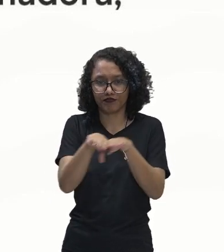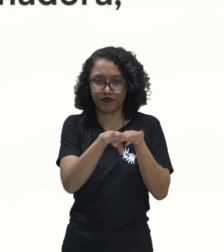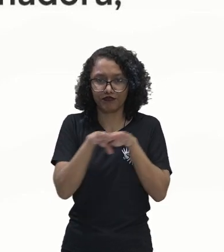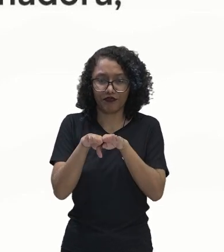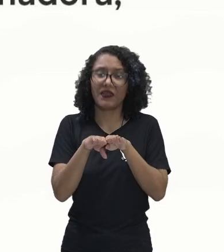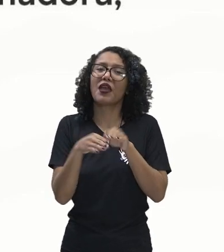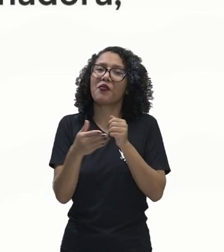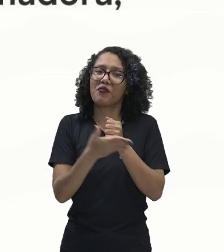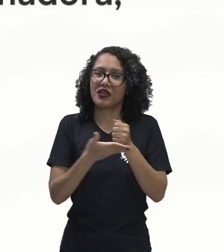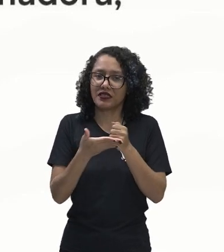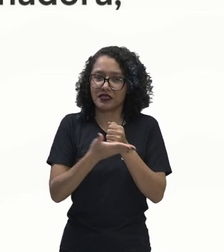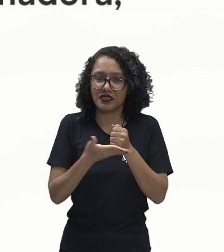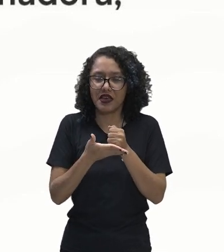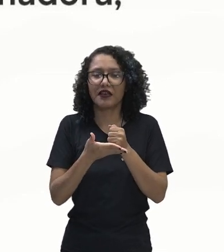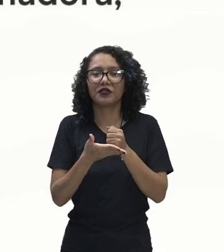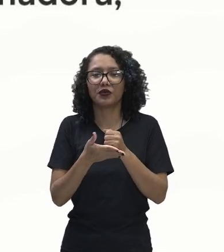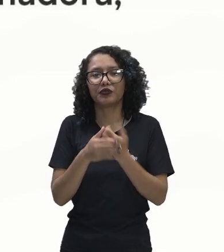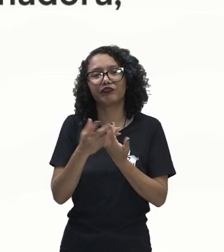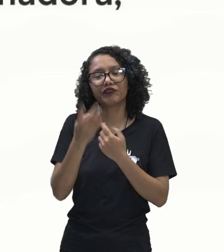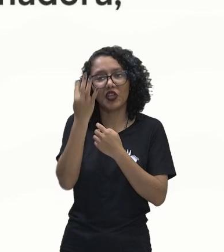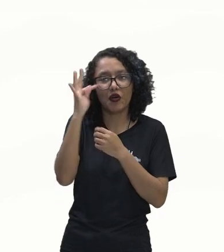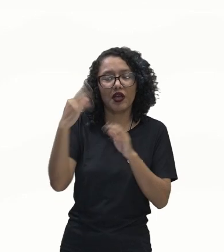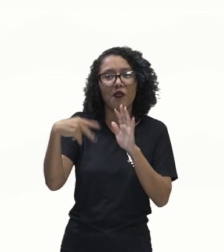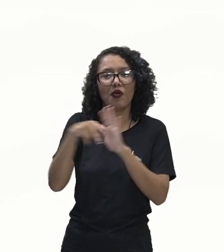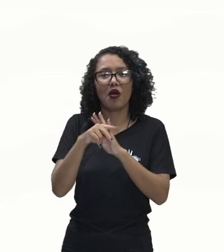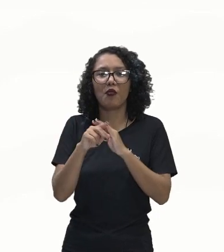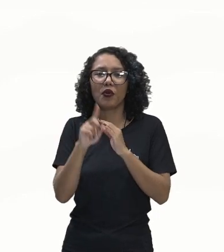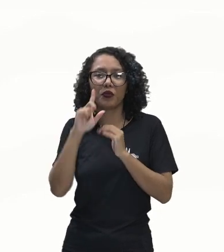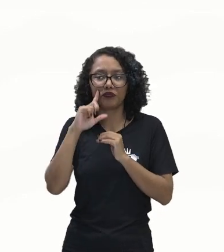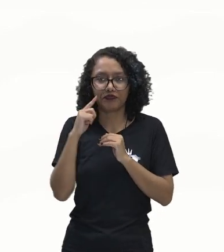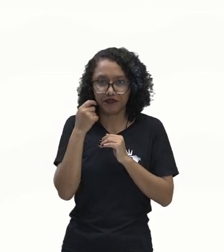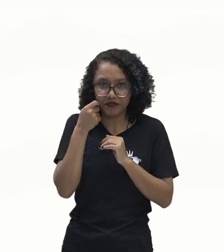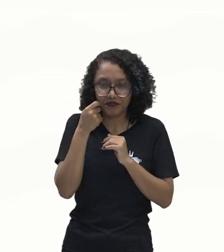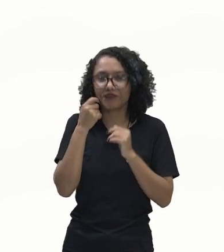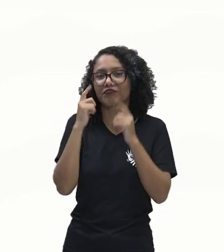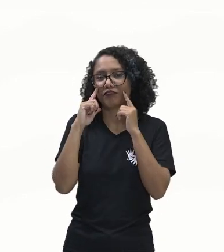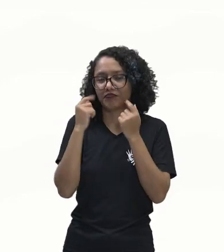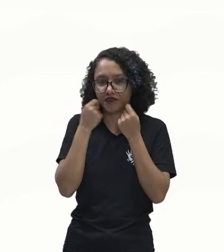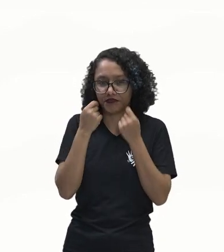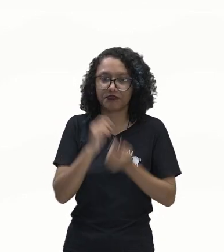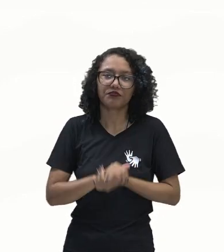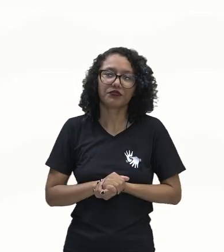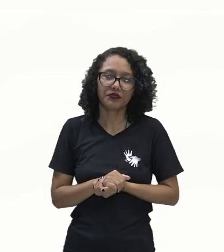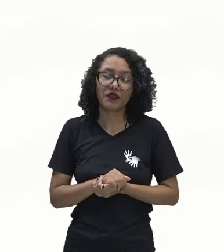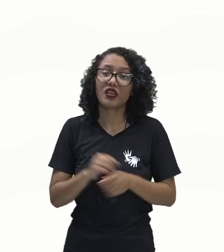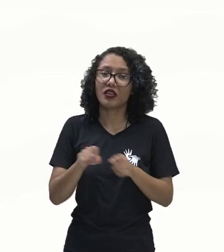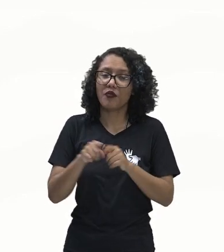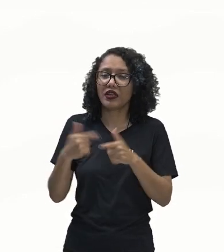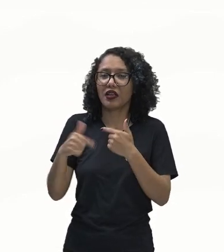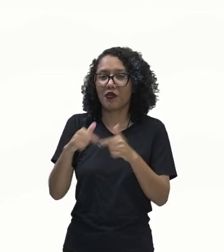Marx, intelectuais russos, trabalhadores russos vão fundar em